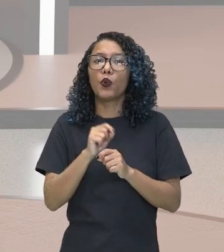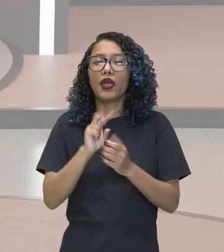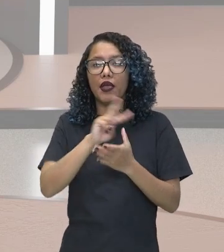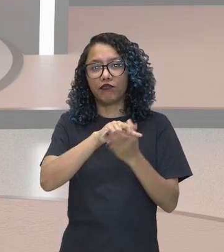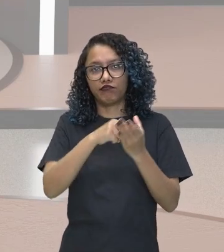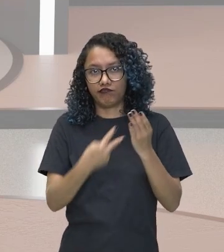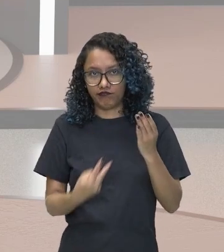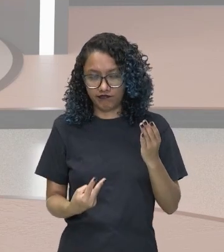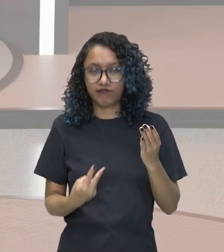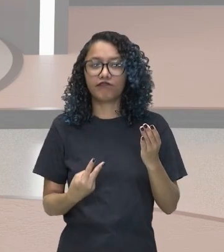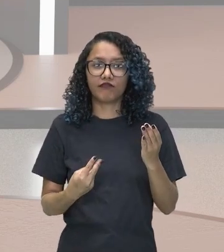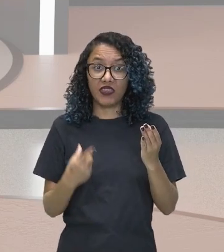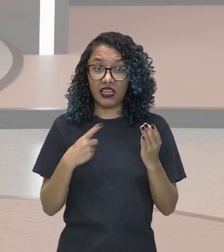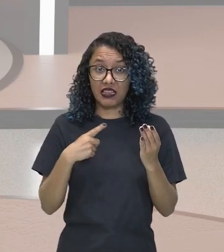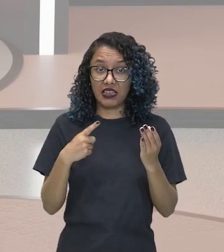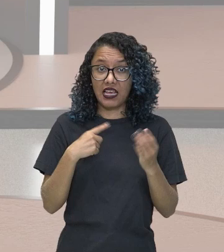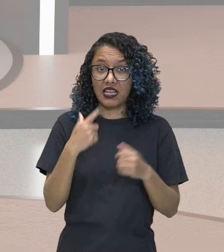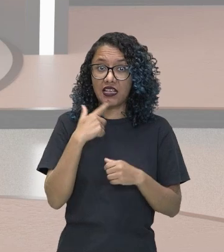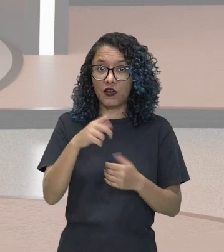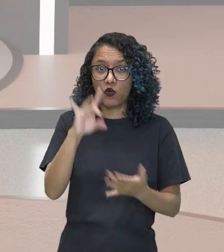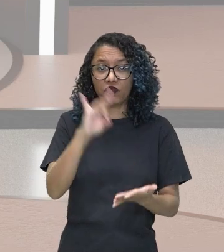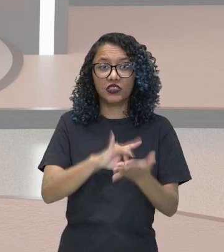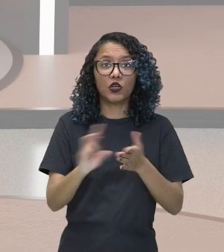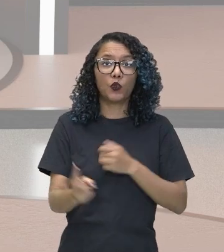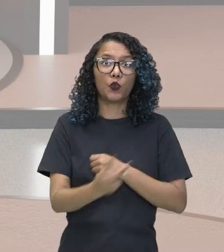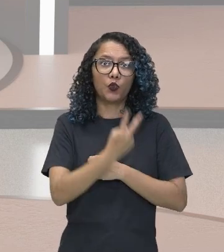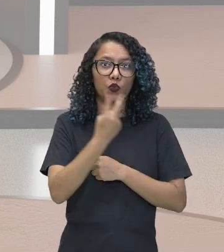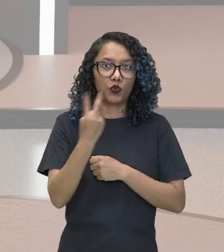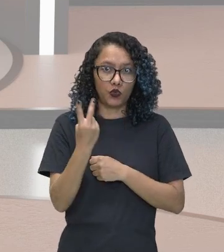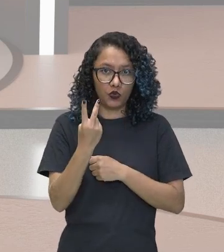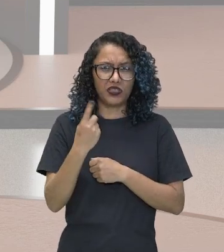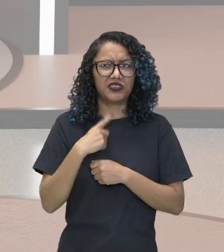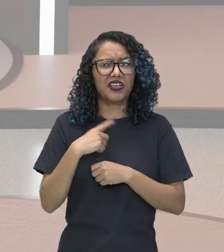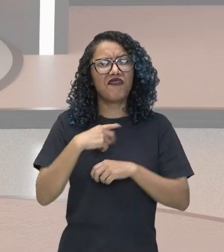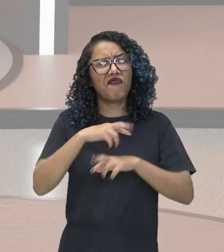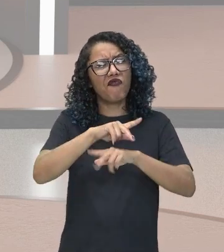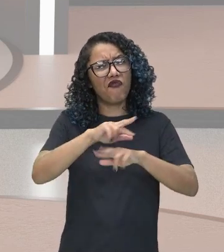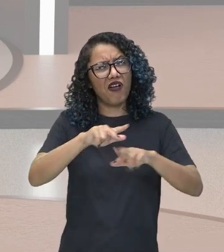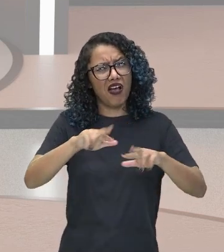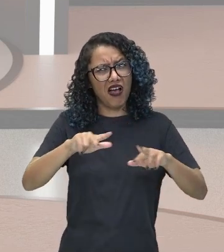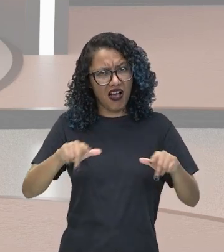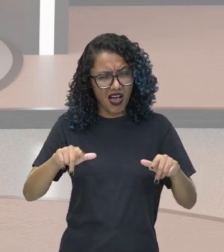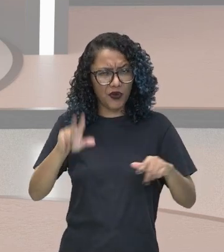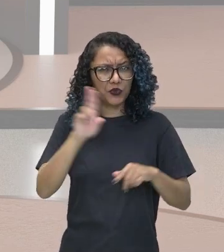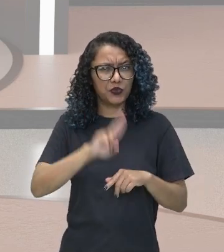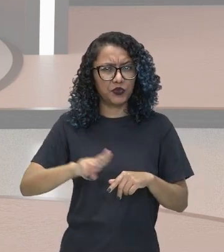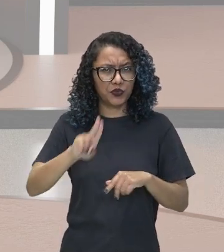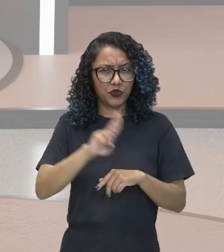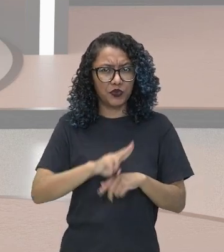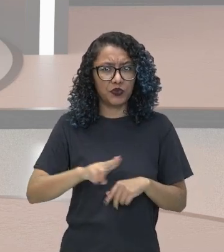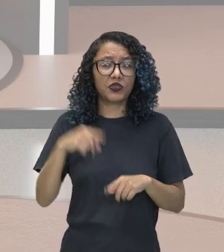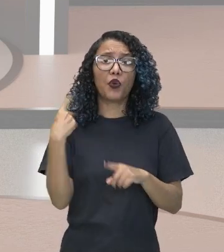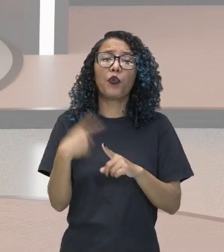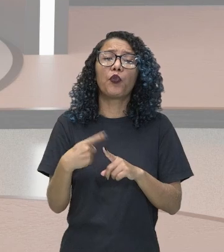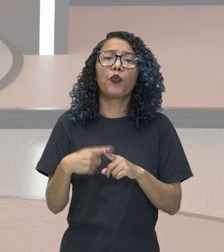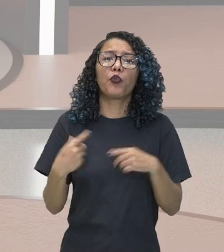2 idiomas oficiais. Existem muitos outros dialetos que são falados devido às